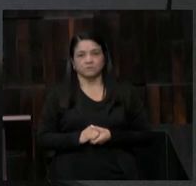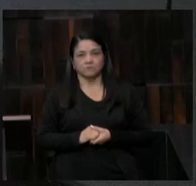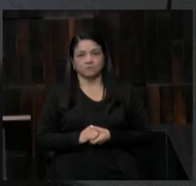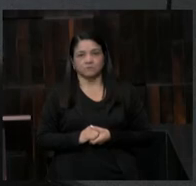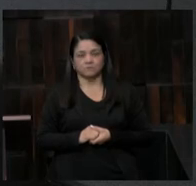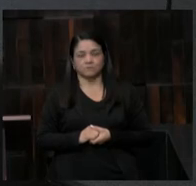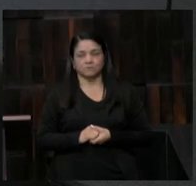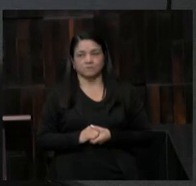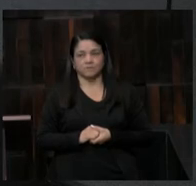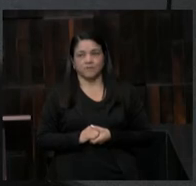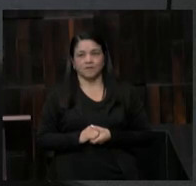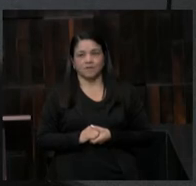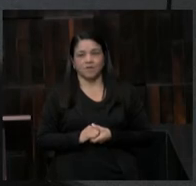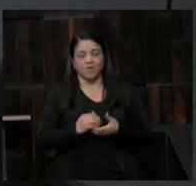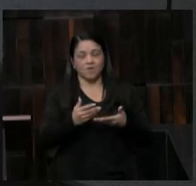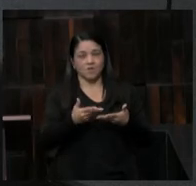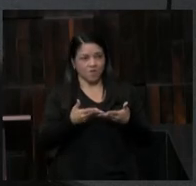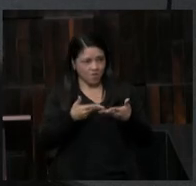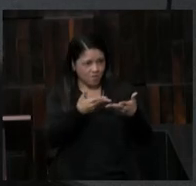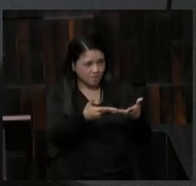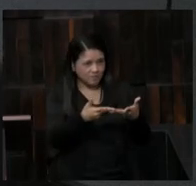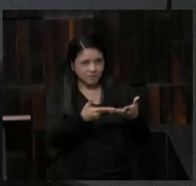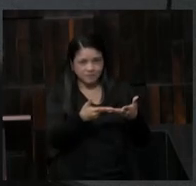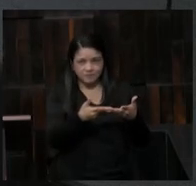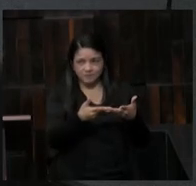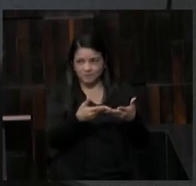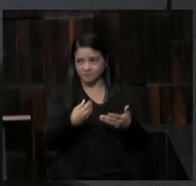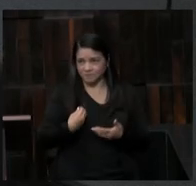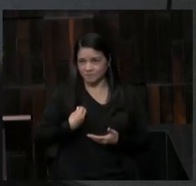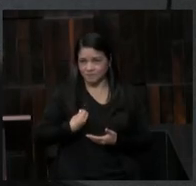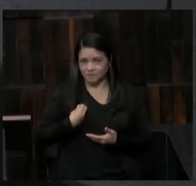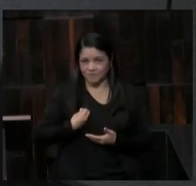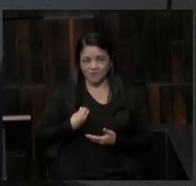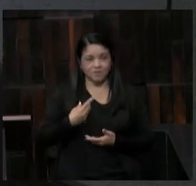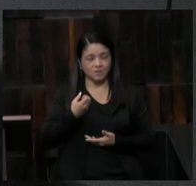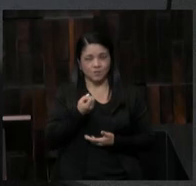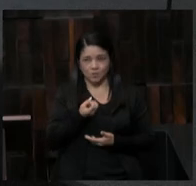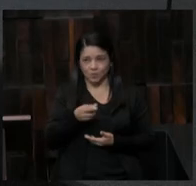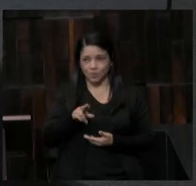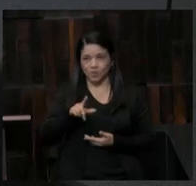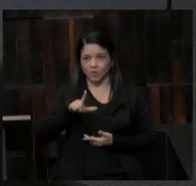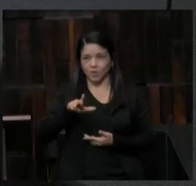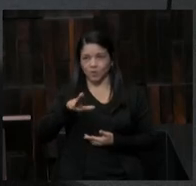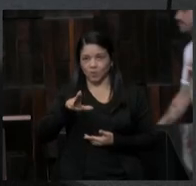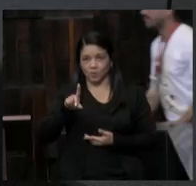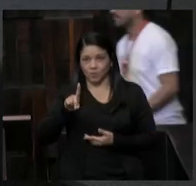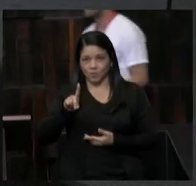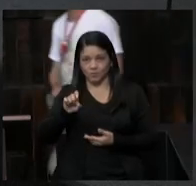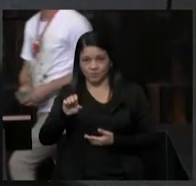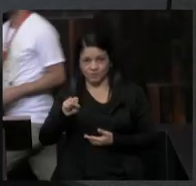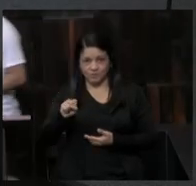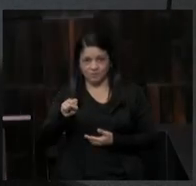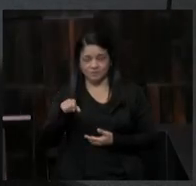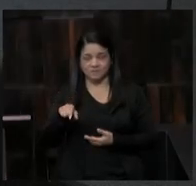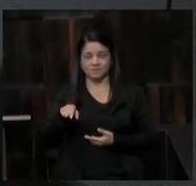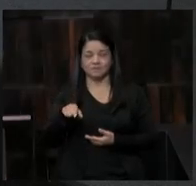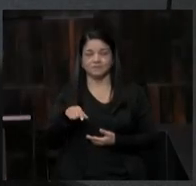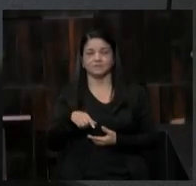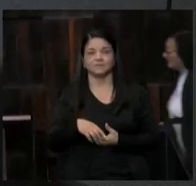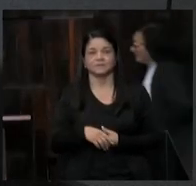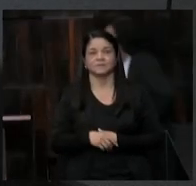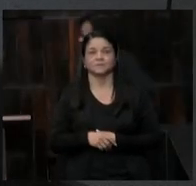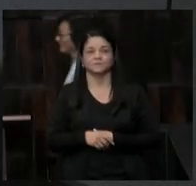a gente vai convidar, ela está aí, a doutora Lourdes? Então, se ela... Para fazer.